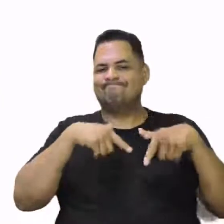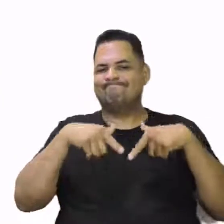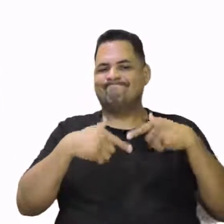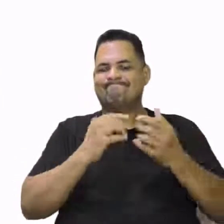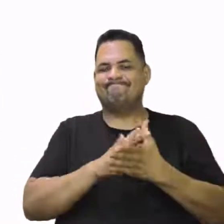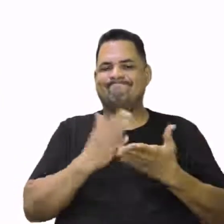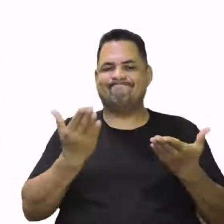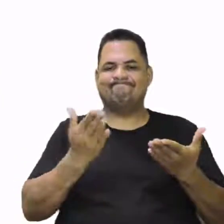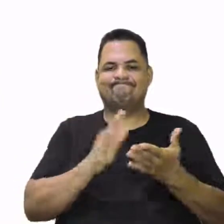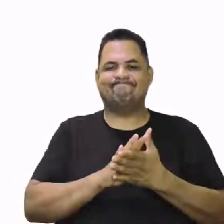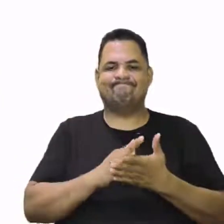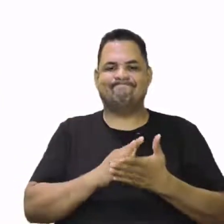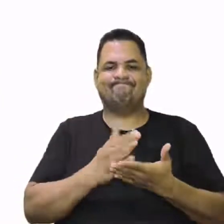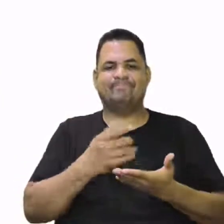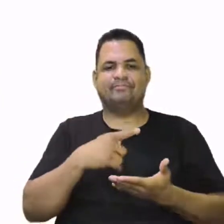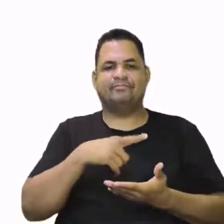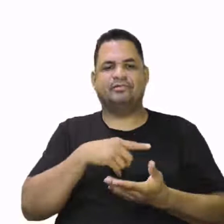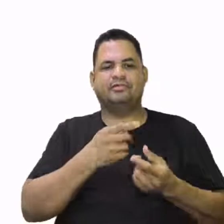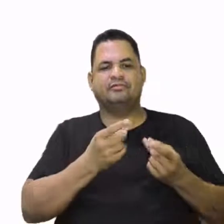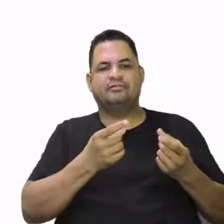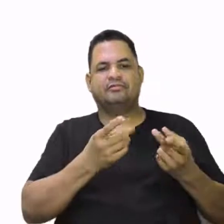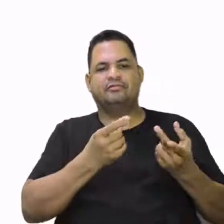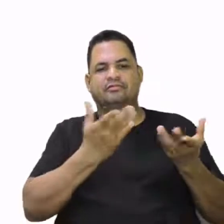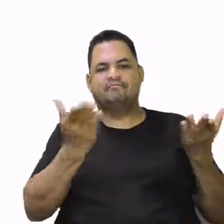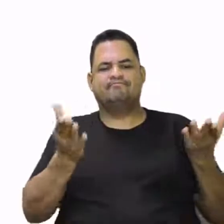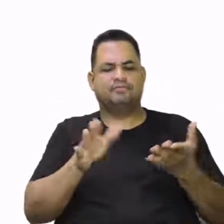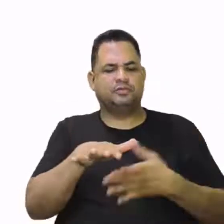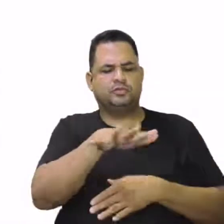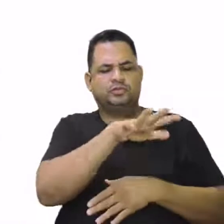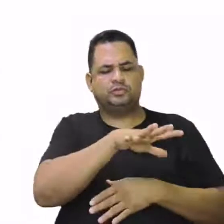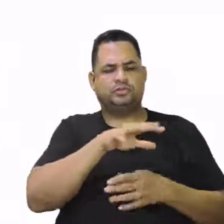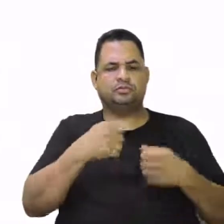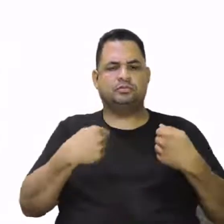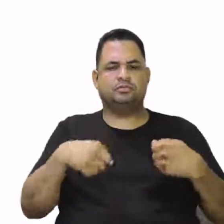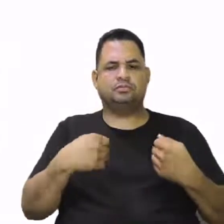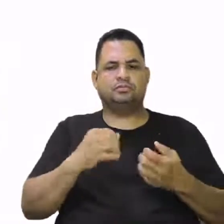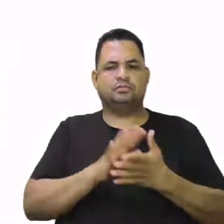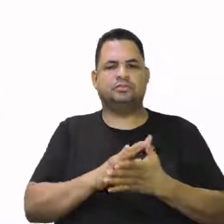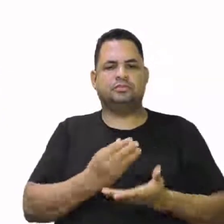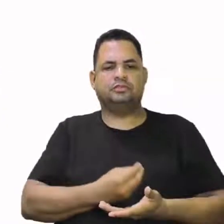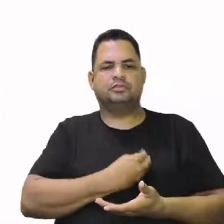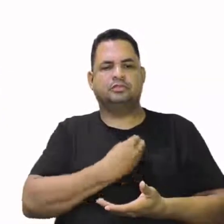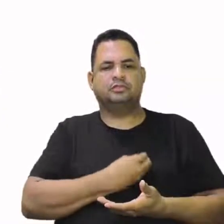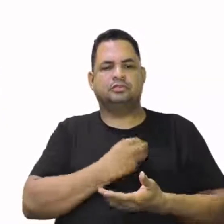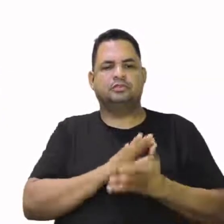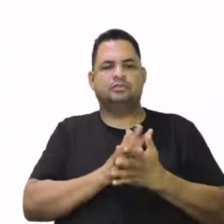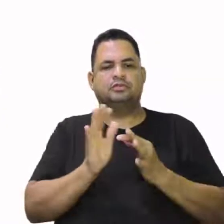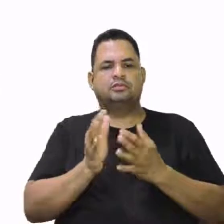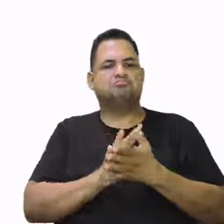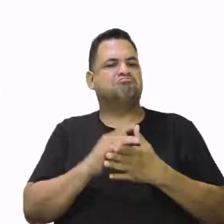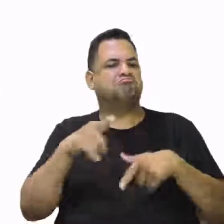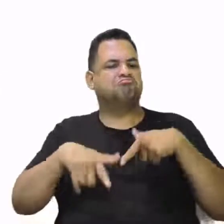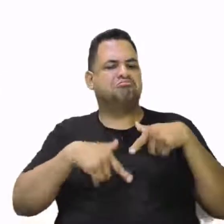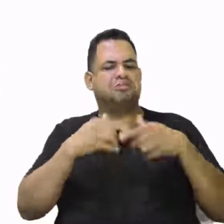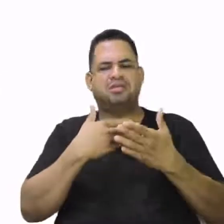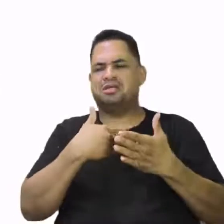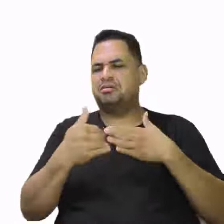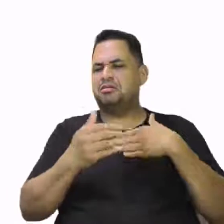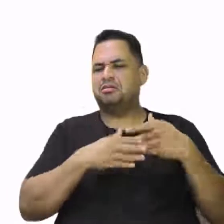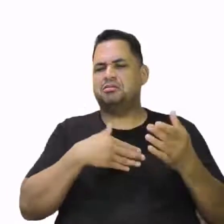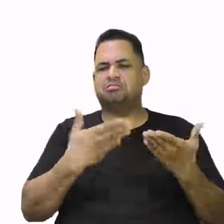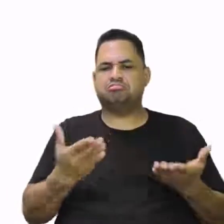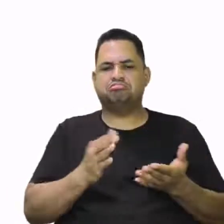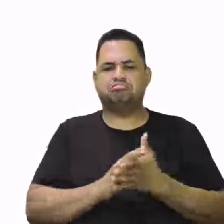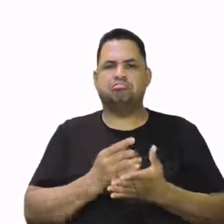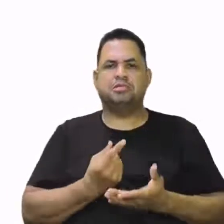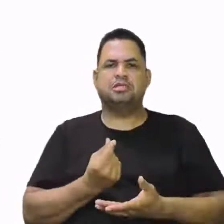comum ver muitos vendedores ambulantes, pois eles precisam sobreviver e arrumam qualquer jeito para ganhar um dinheiro. Olha que